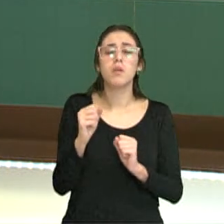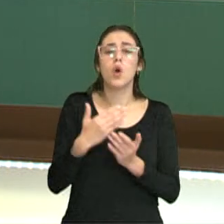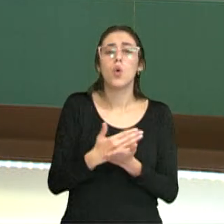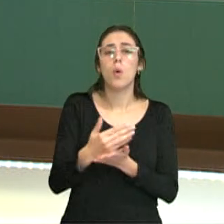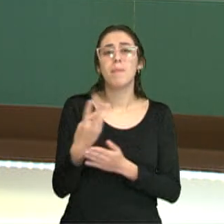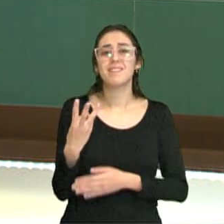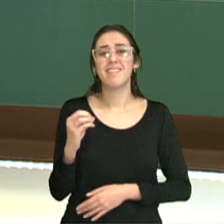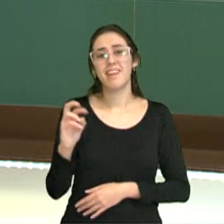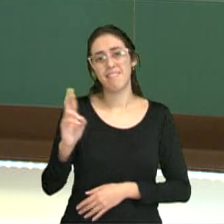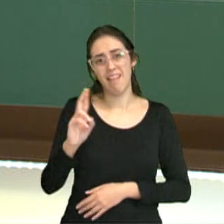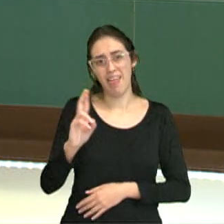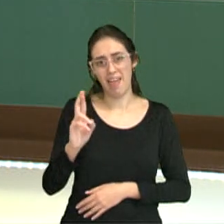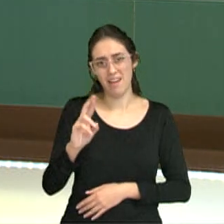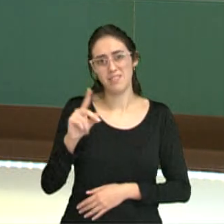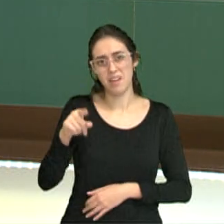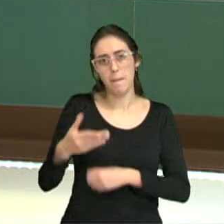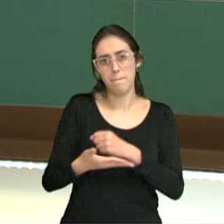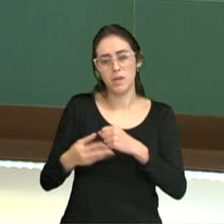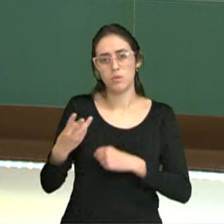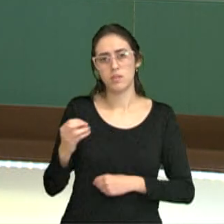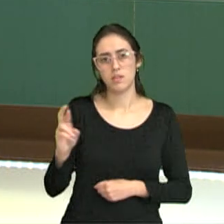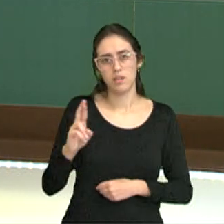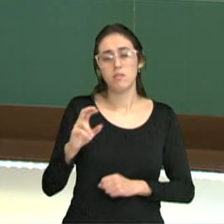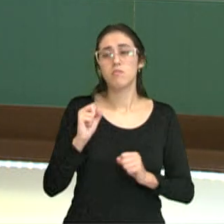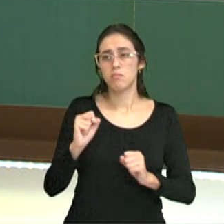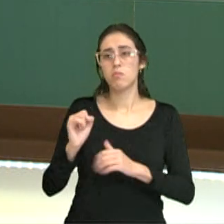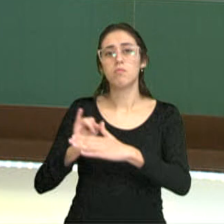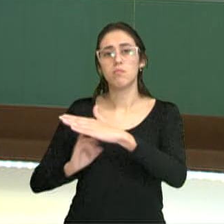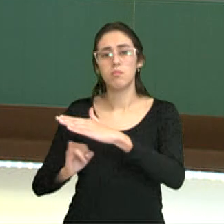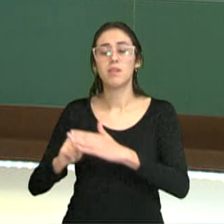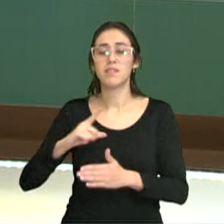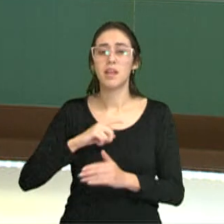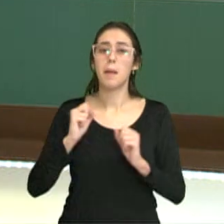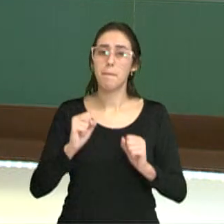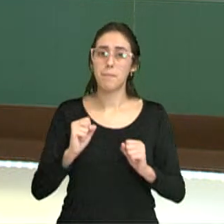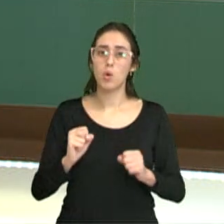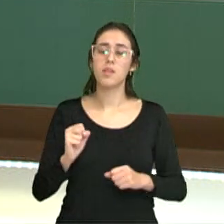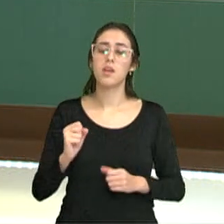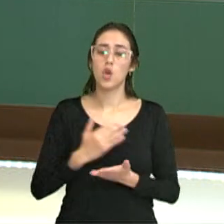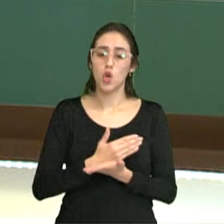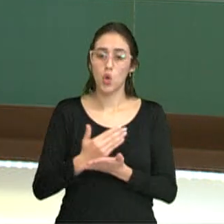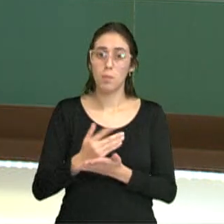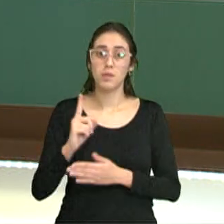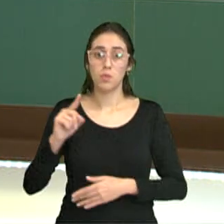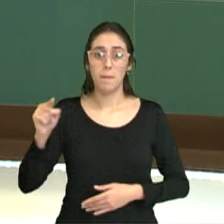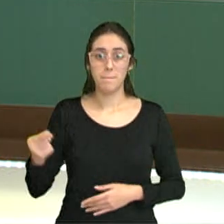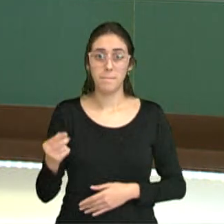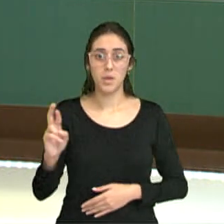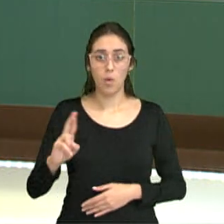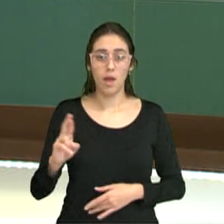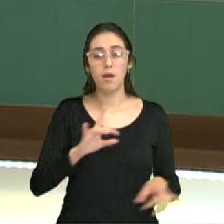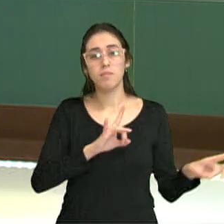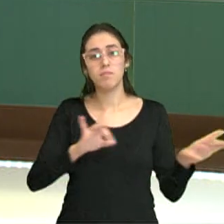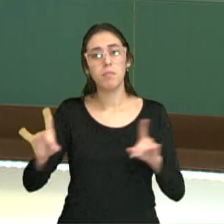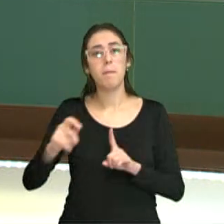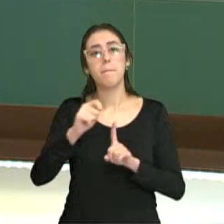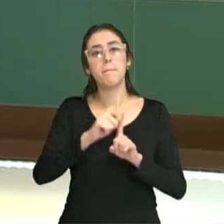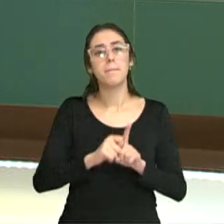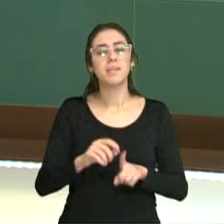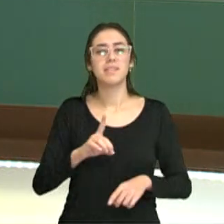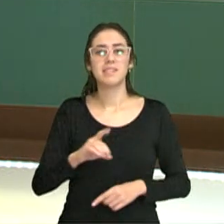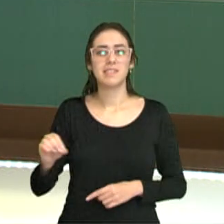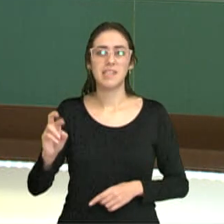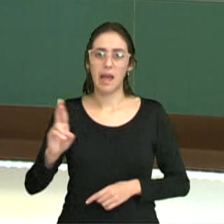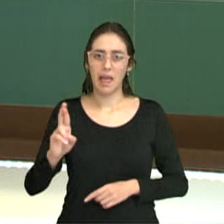R$30, você já consegue investir. Então, vai ter um investimento inicial de R$1.000 e a gente vai aplicar todo mês R$100, tá